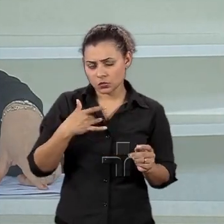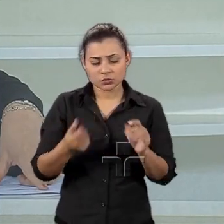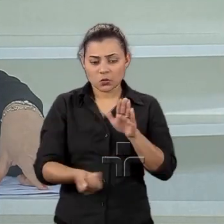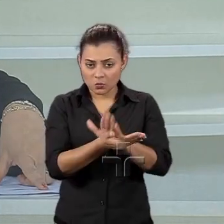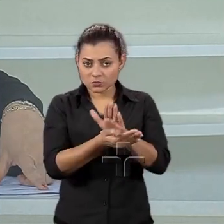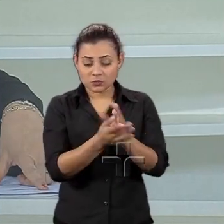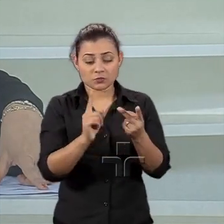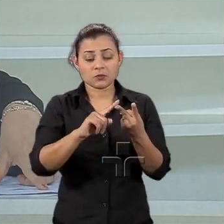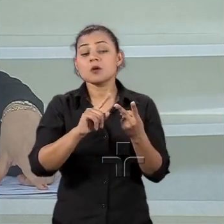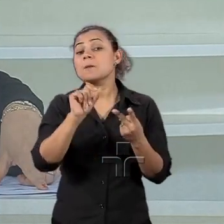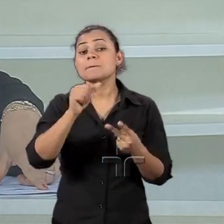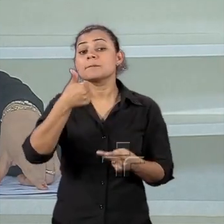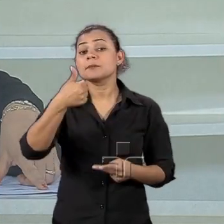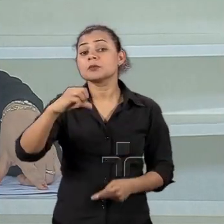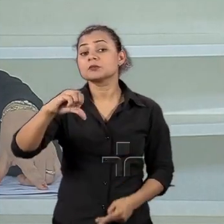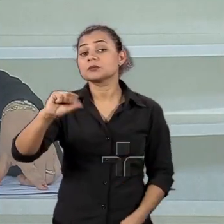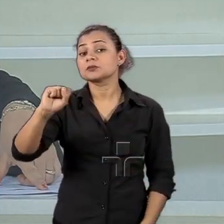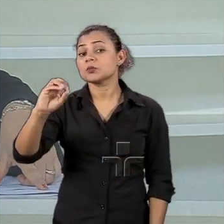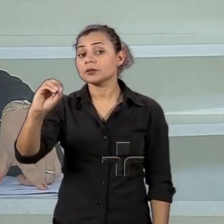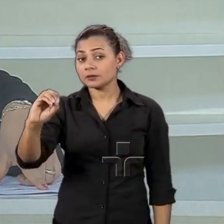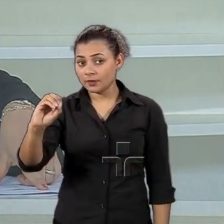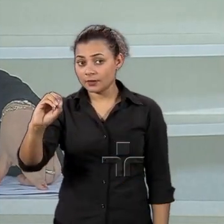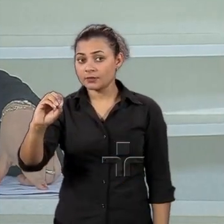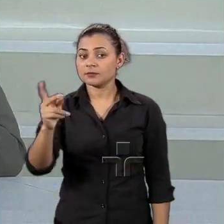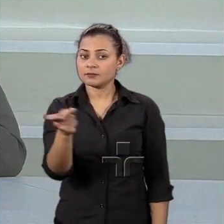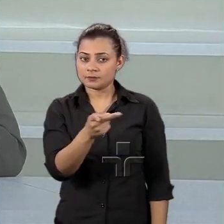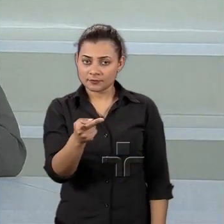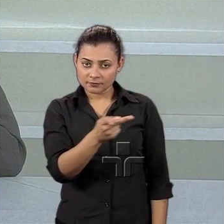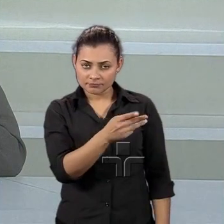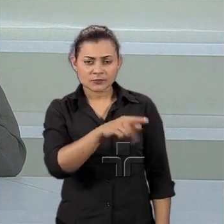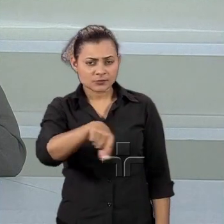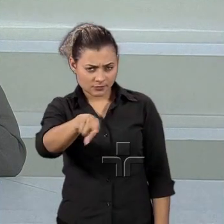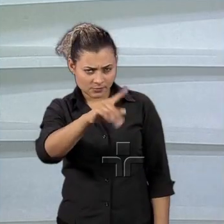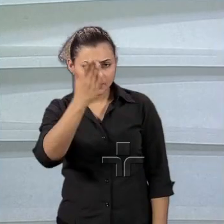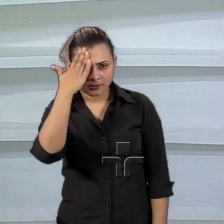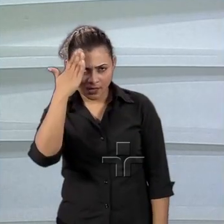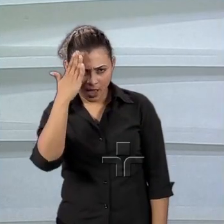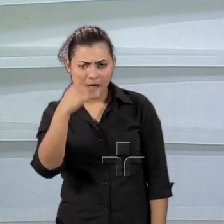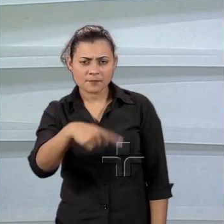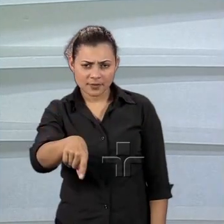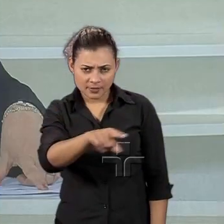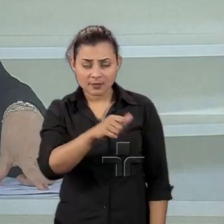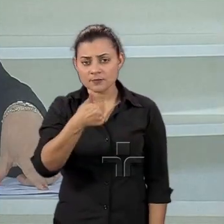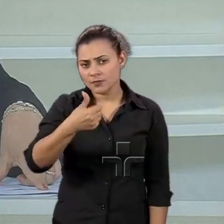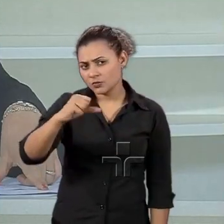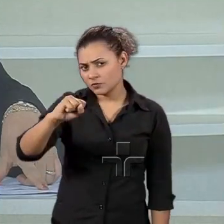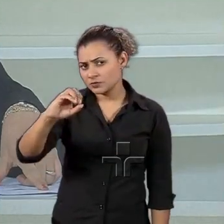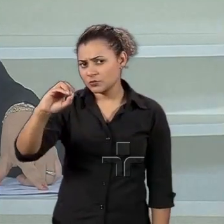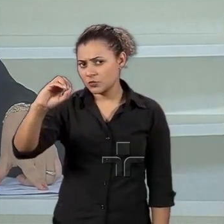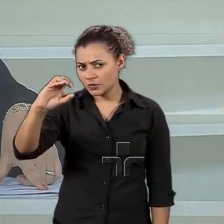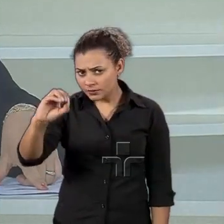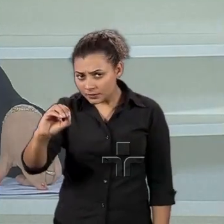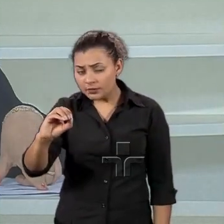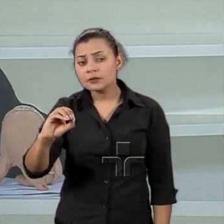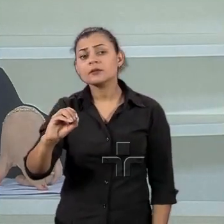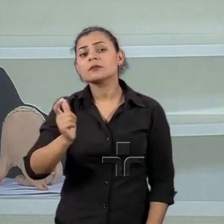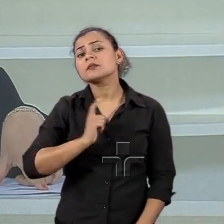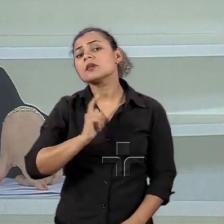que em 1980, Ana Amélia e Ricardo e Clarissa, em 1980, a União participava